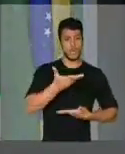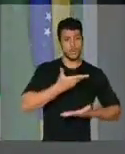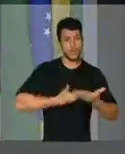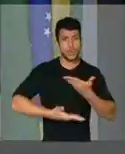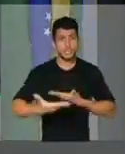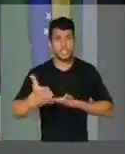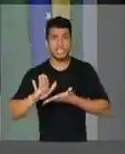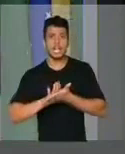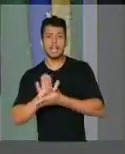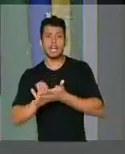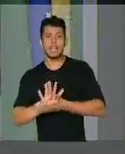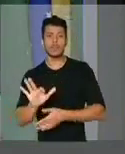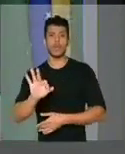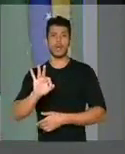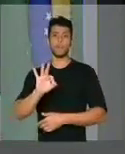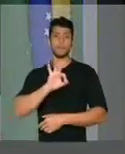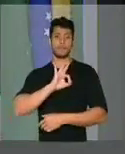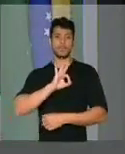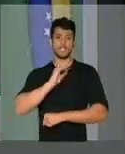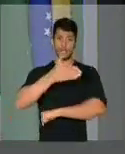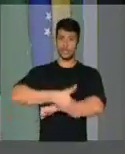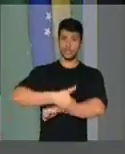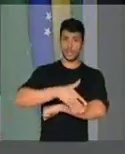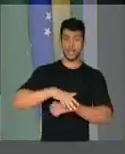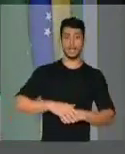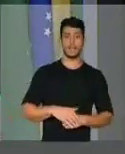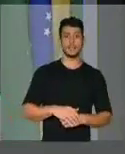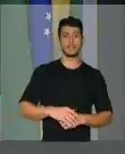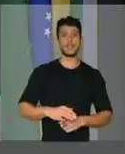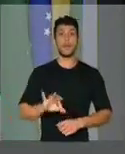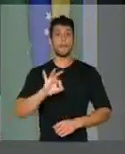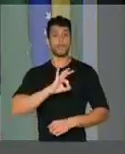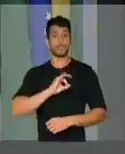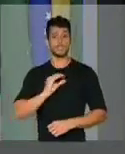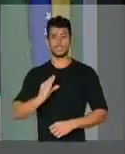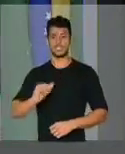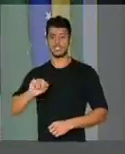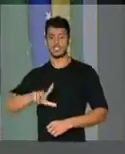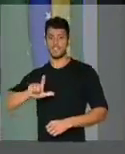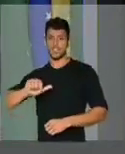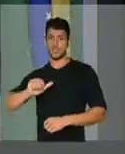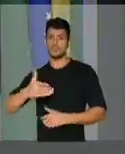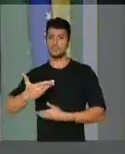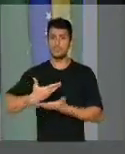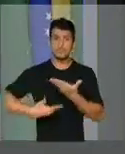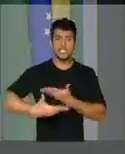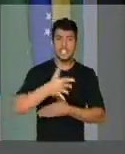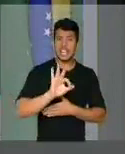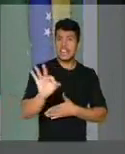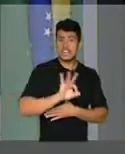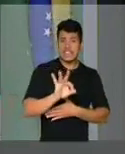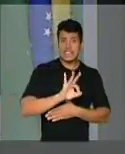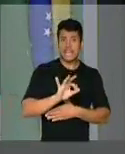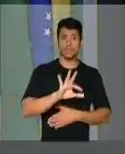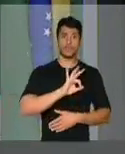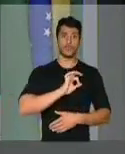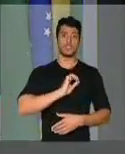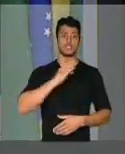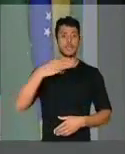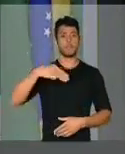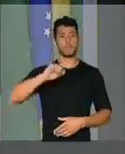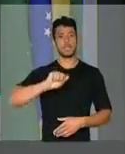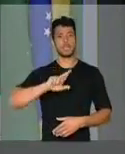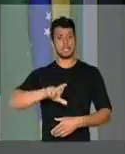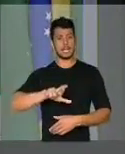Polícia Rodoviária, onde a Polícia Civil não compartilha as informações para as polícias militares